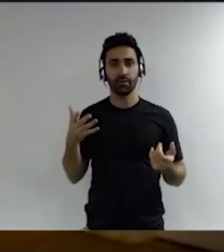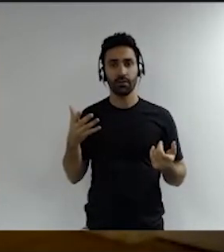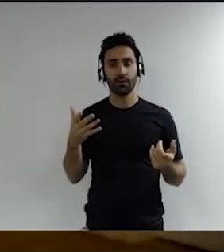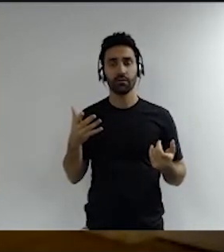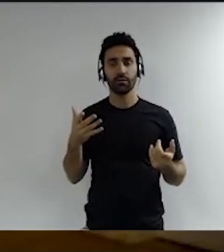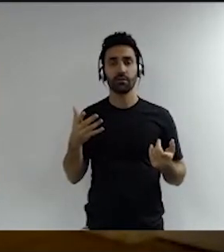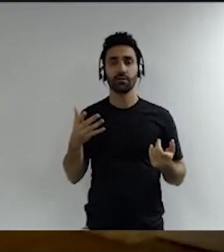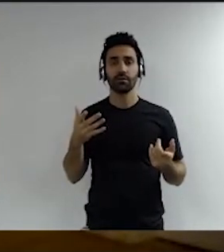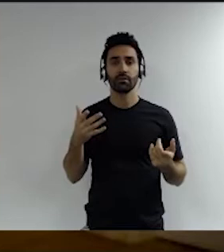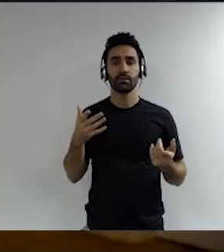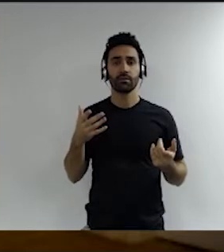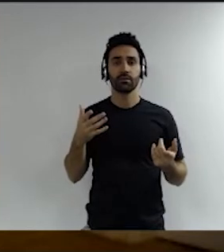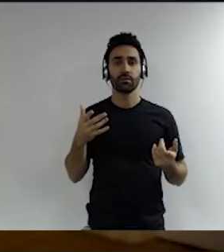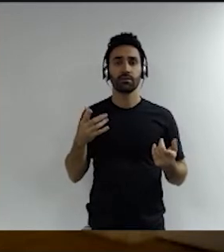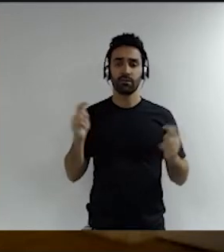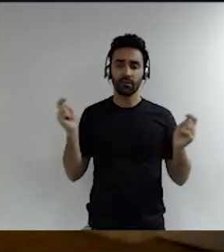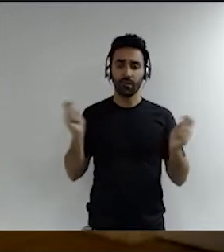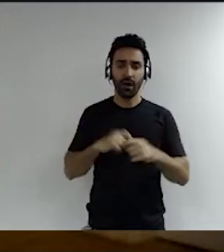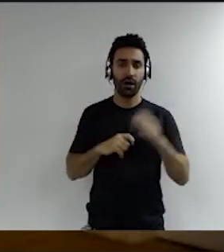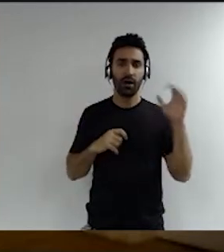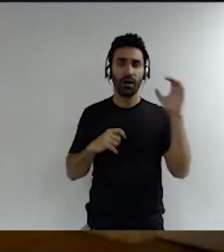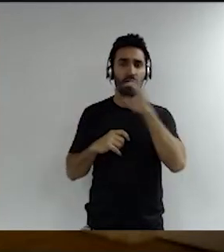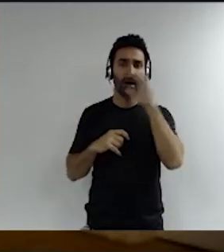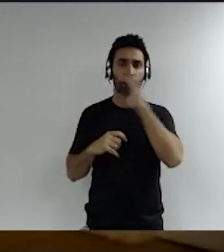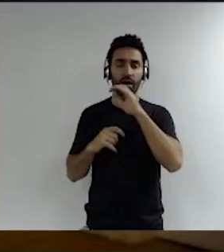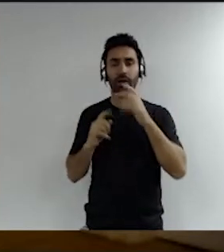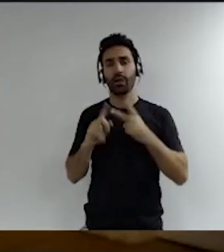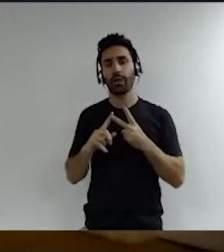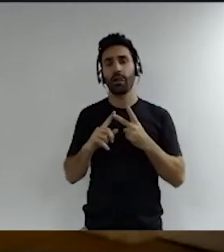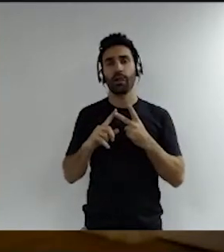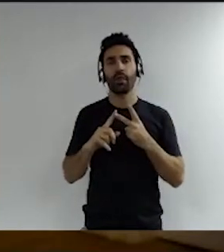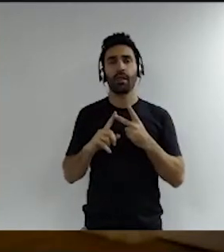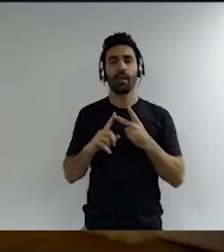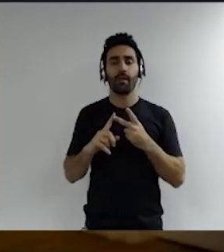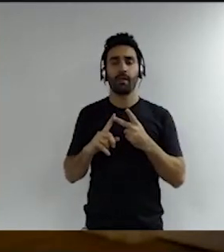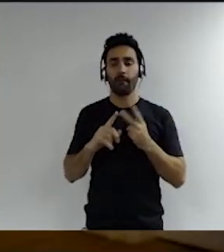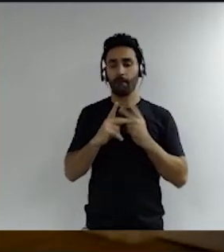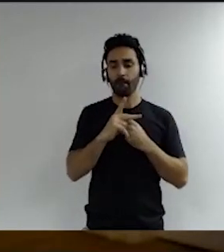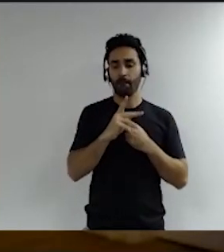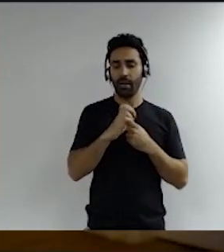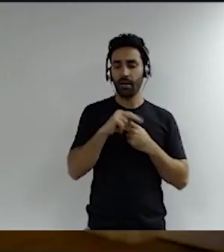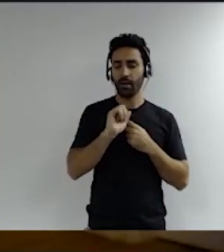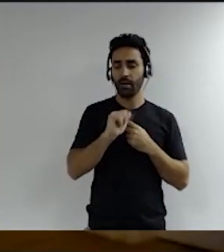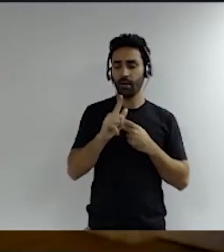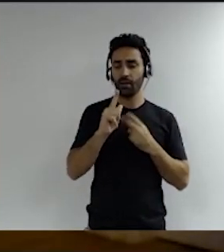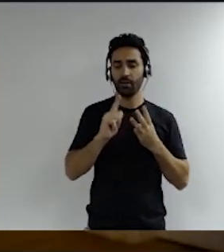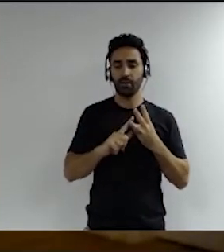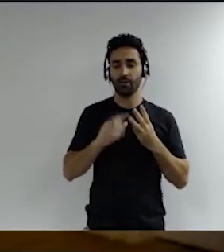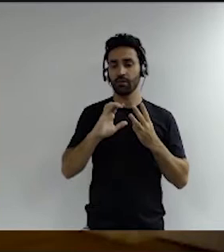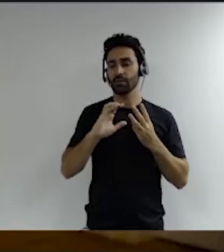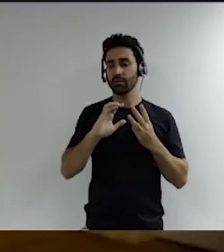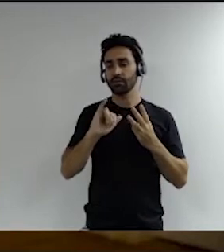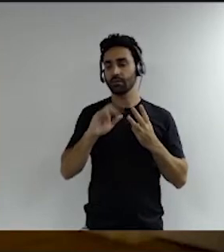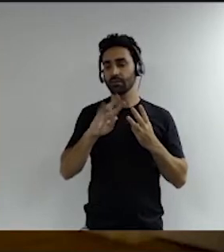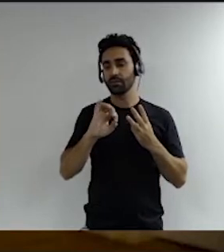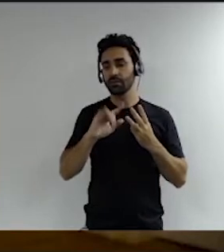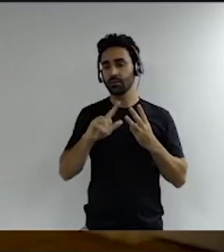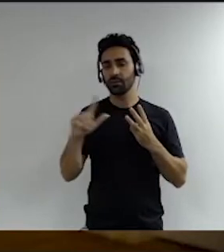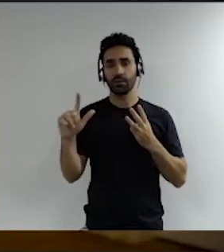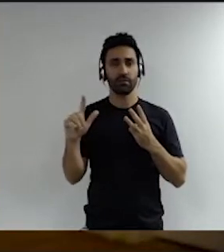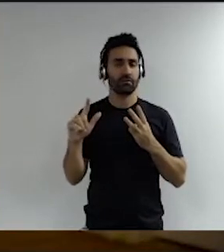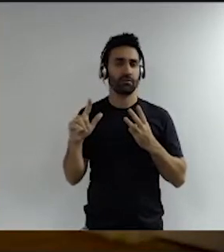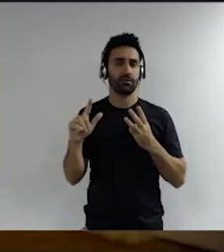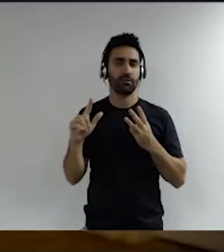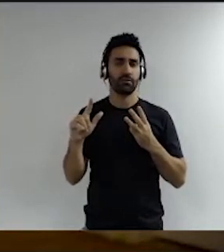STJ para concluir uma sessão, nem no penal, nem no civil, com 40, 50, 100, 150